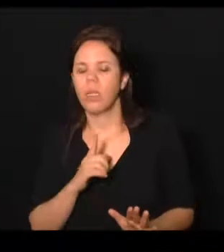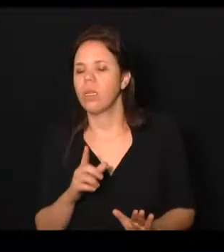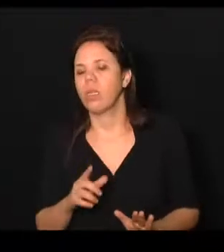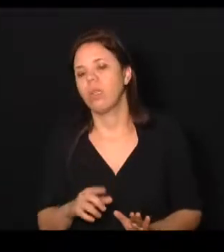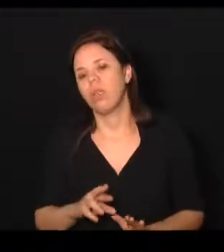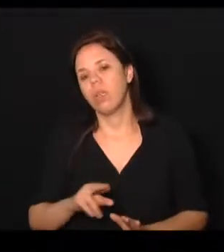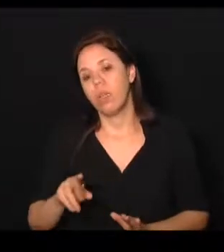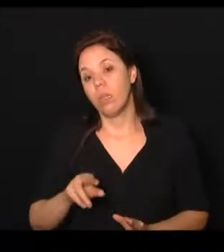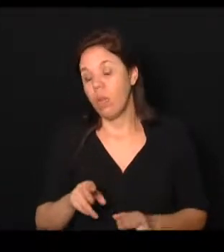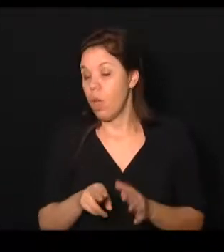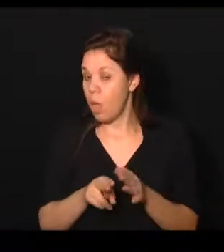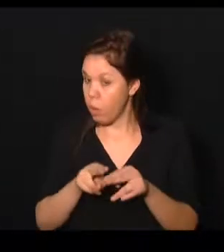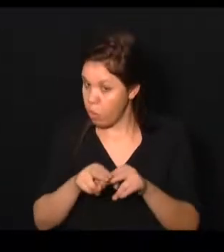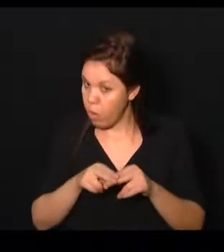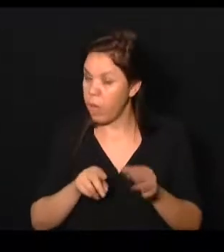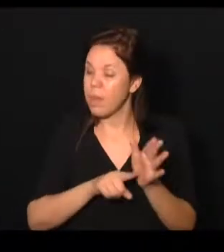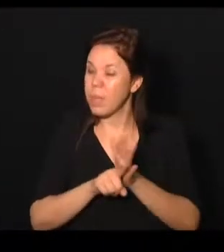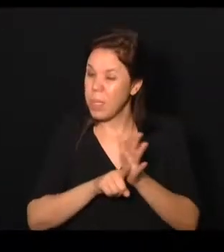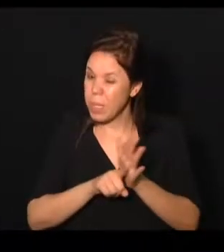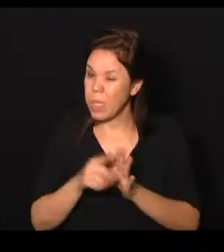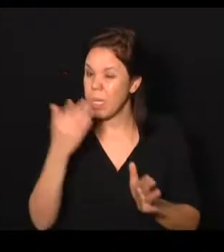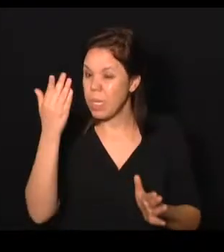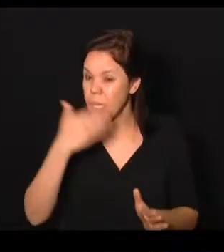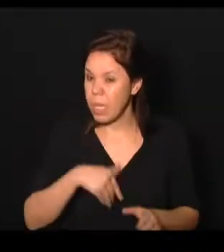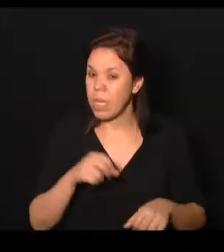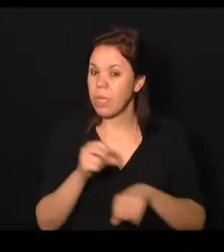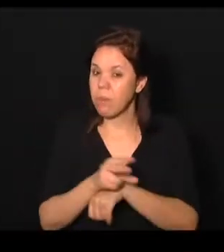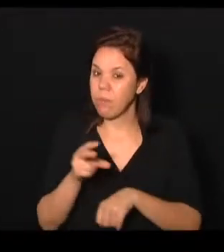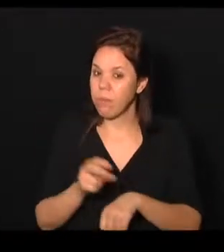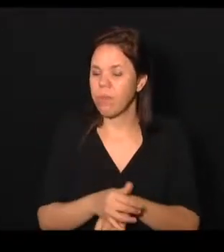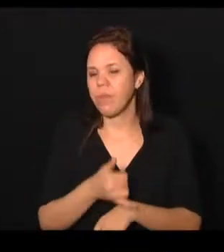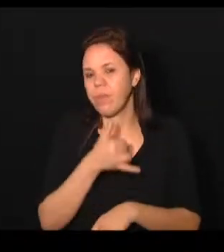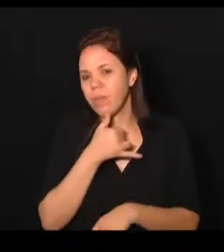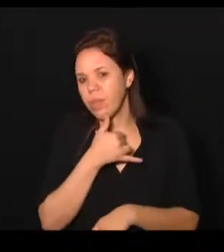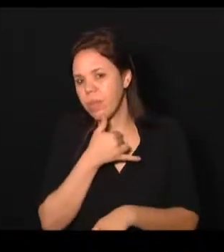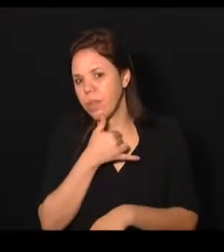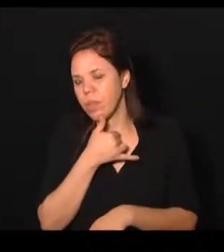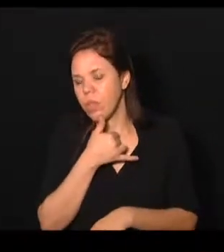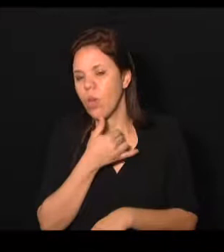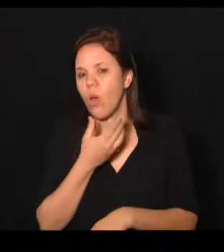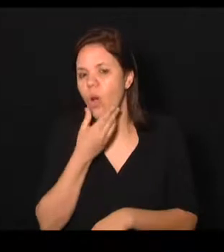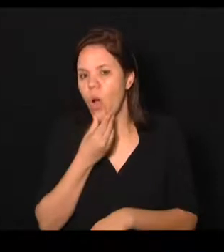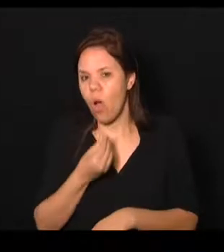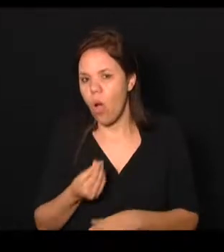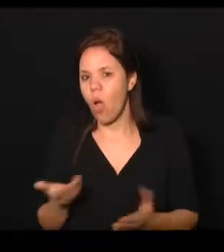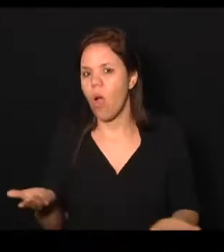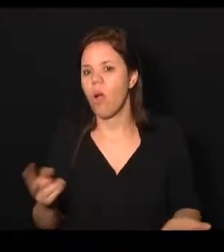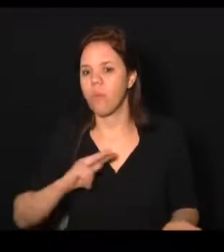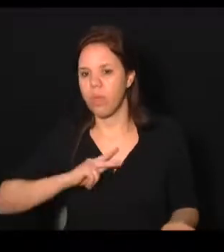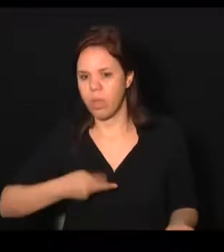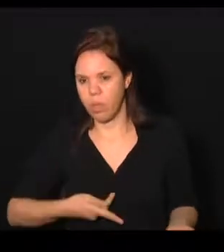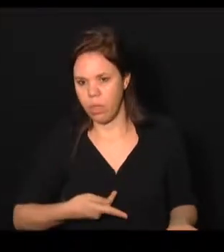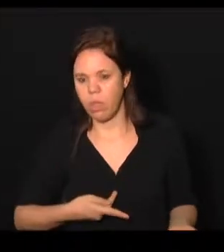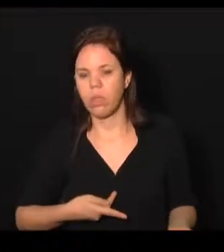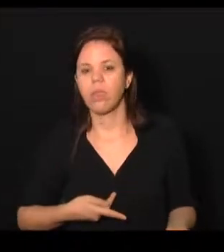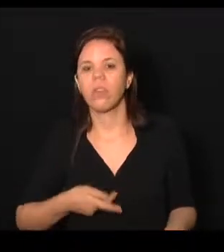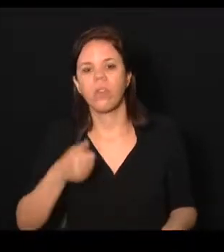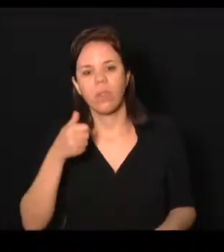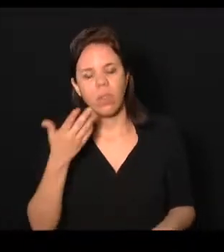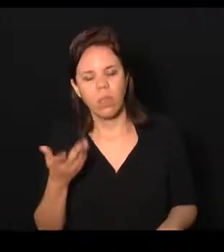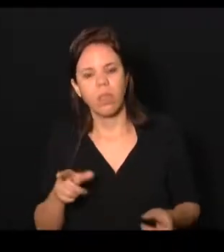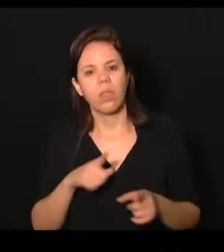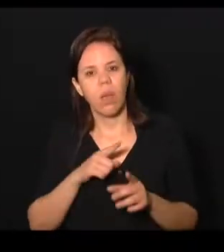dado epidemiológico. Infelizmente, na população homossexual masculina, existe uma maior incidência